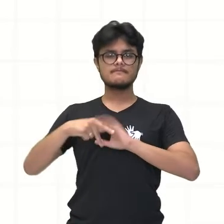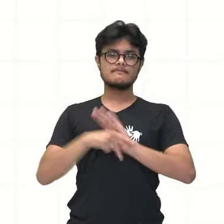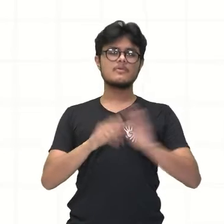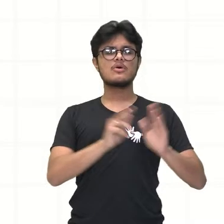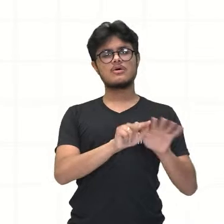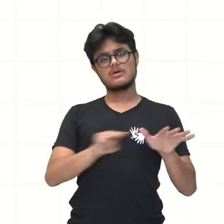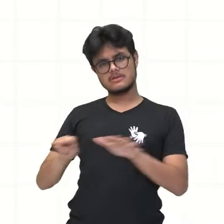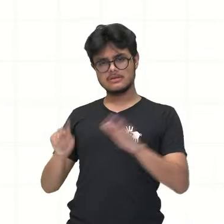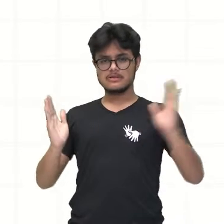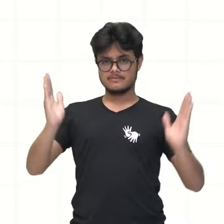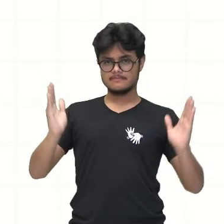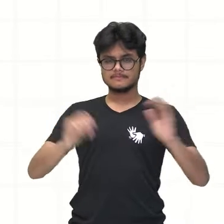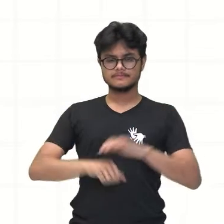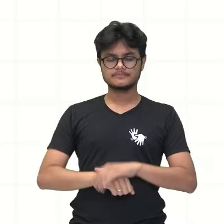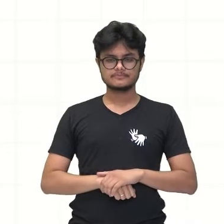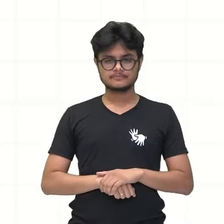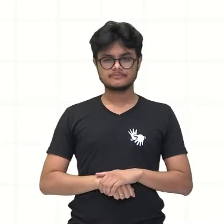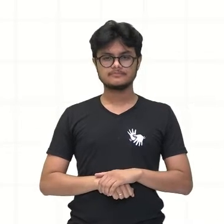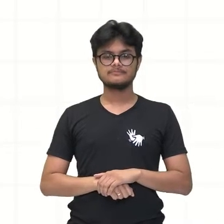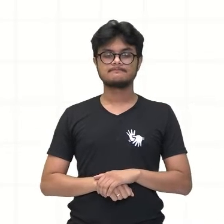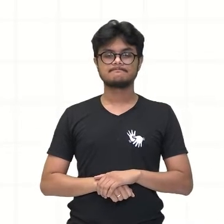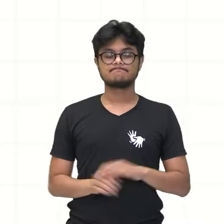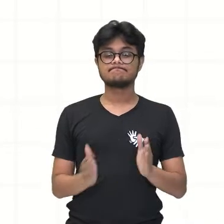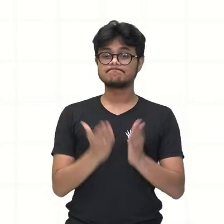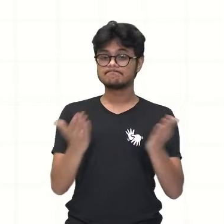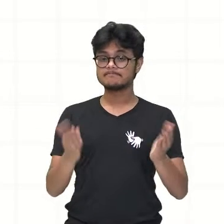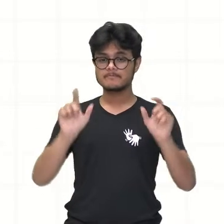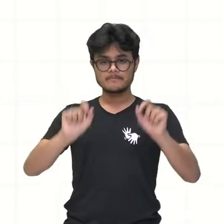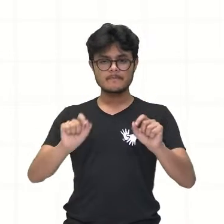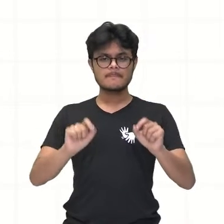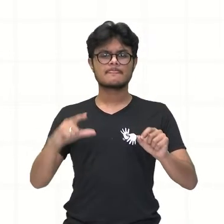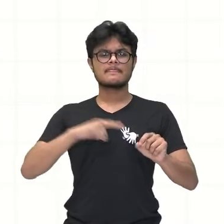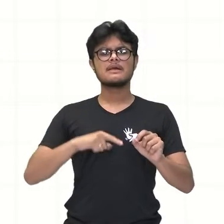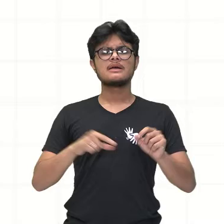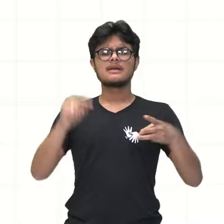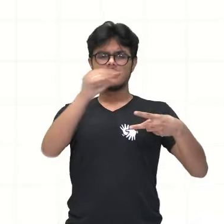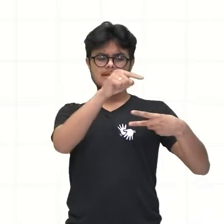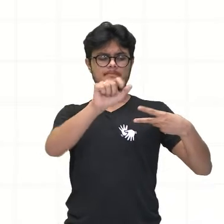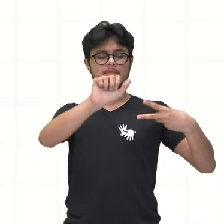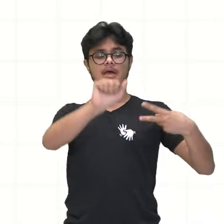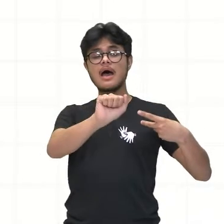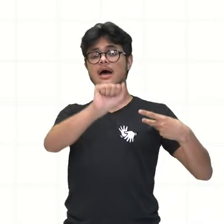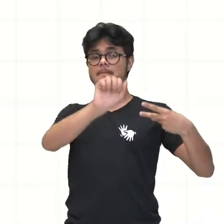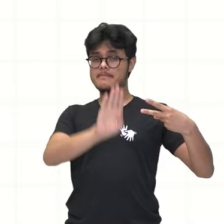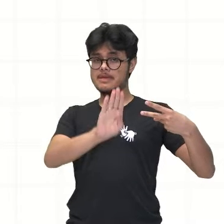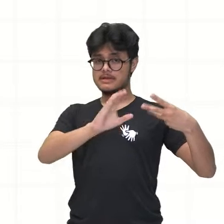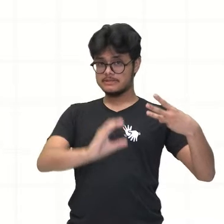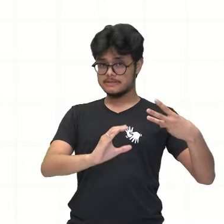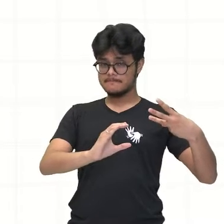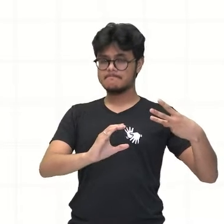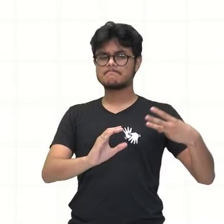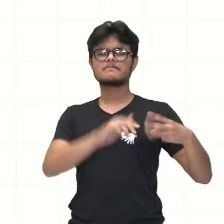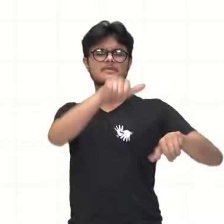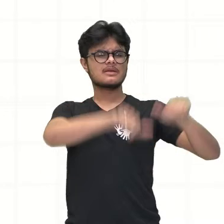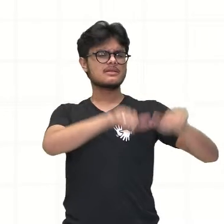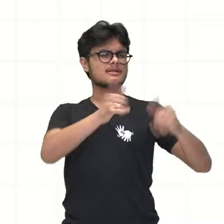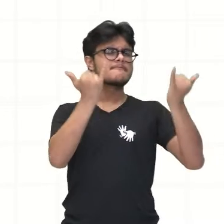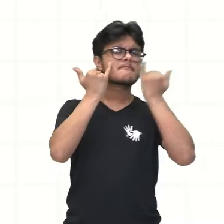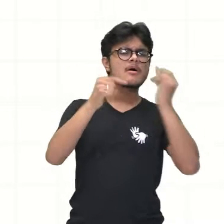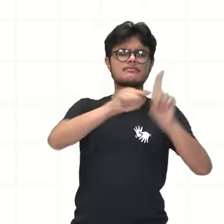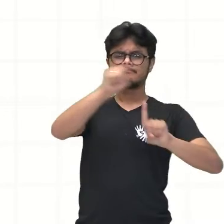durante a semana, certo? Aí, então, nós temos aí 3 perguntas para analisar esse